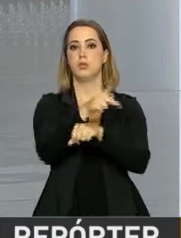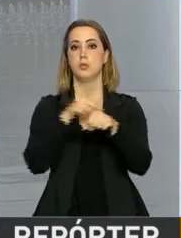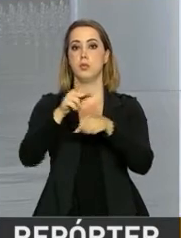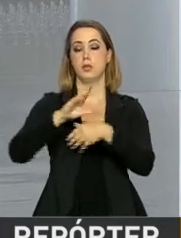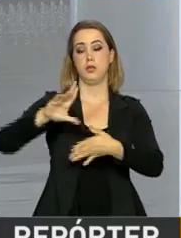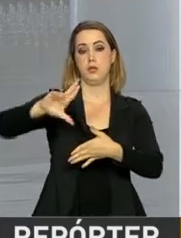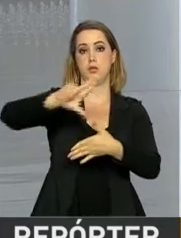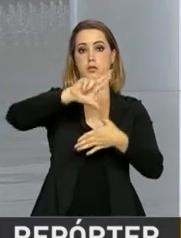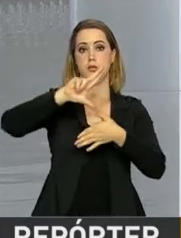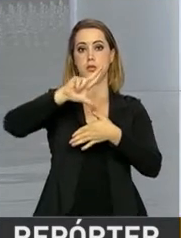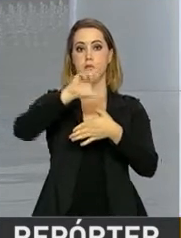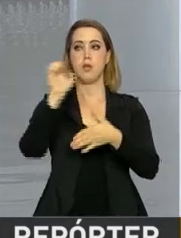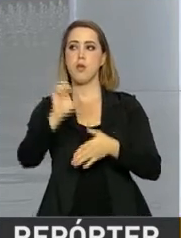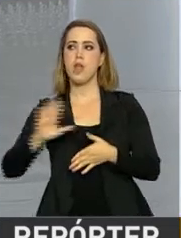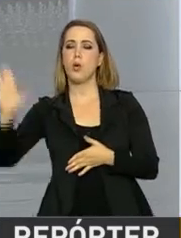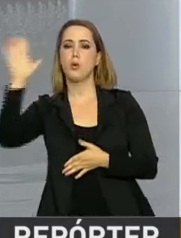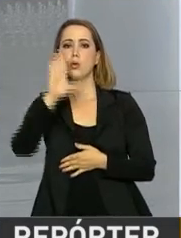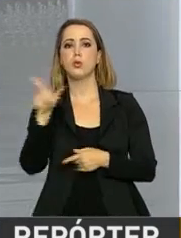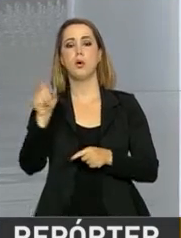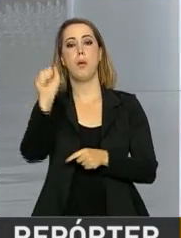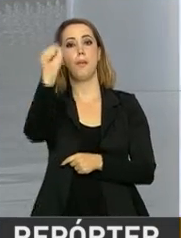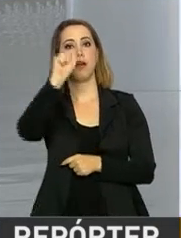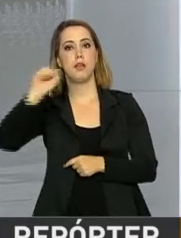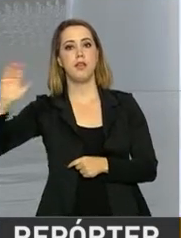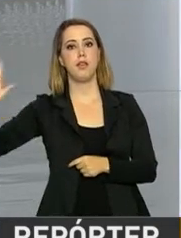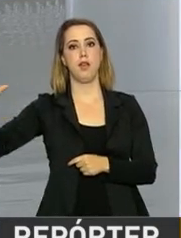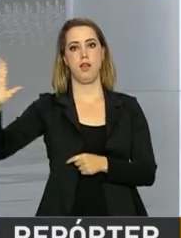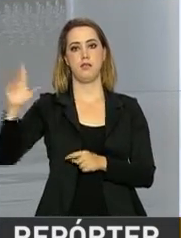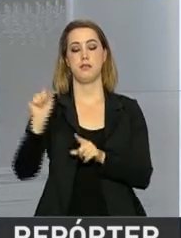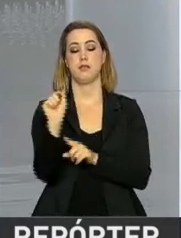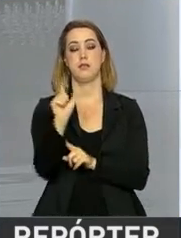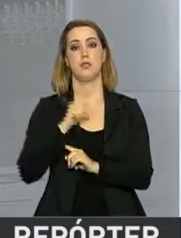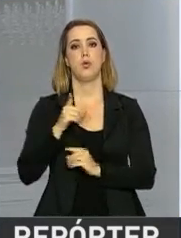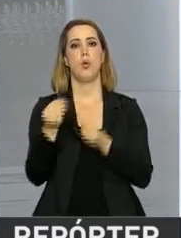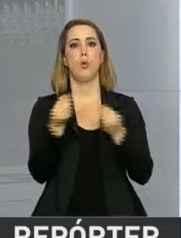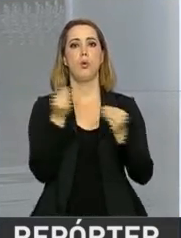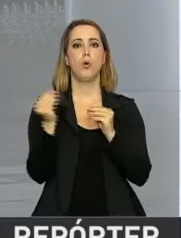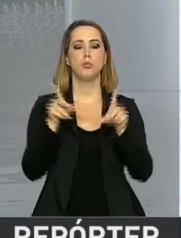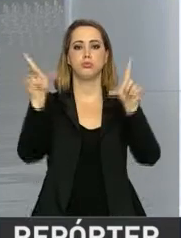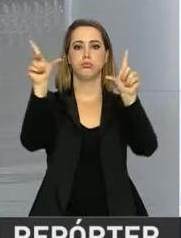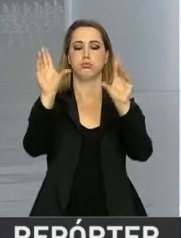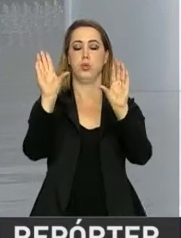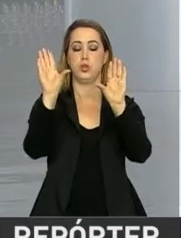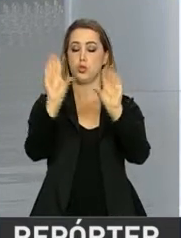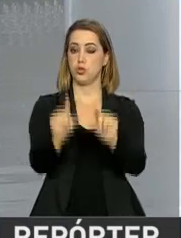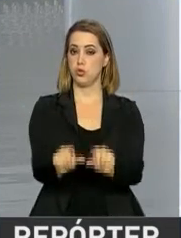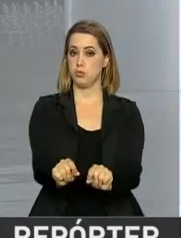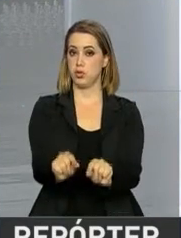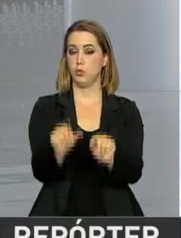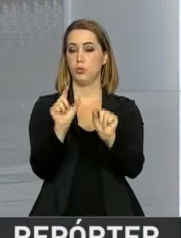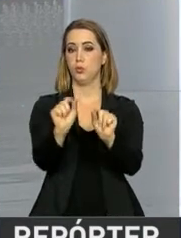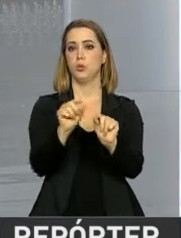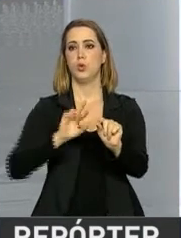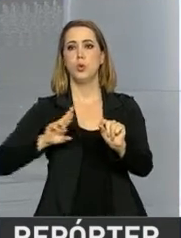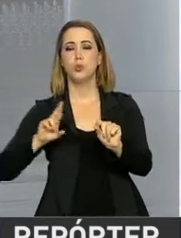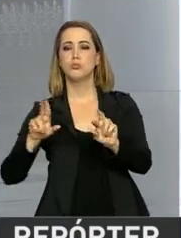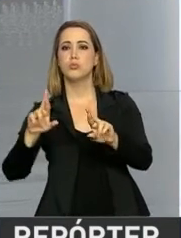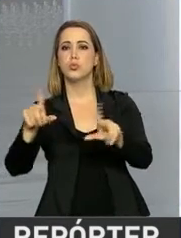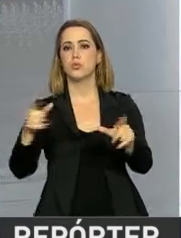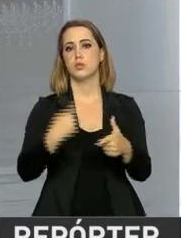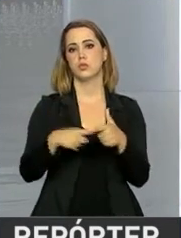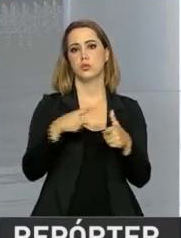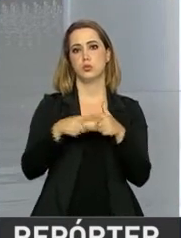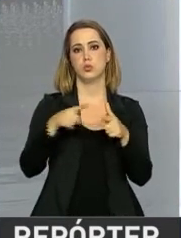e ásia e busca soluções para conter o aquecimento global a plataforma pretende atrair as atenções do mundo